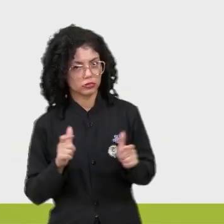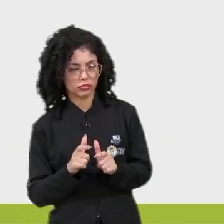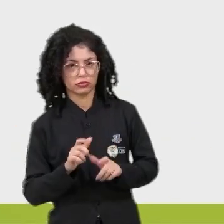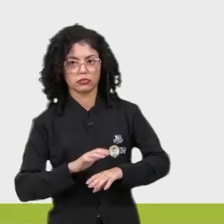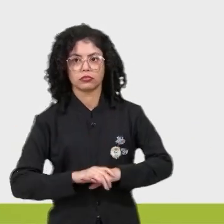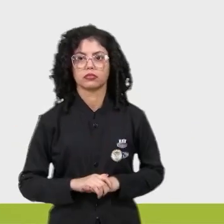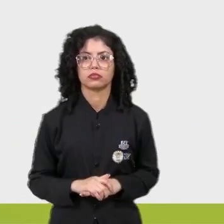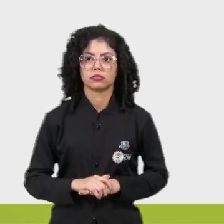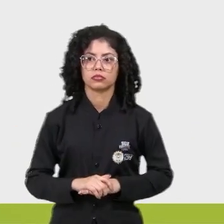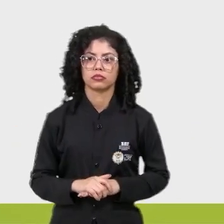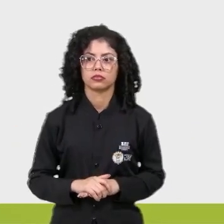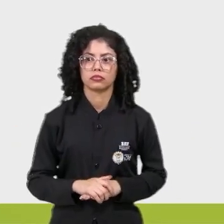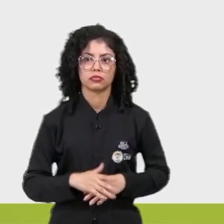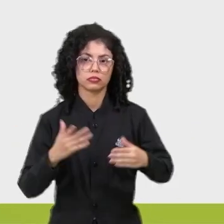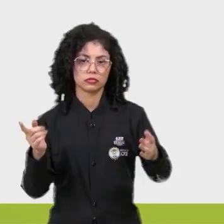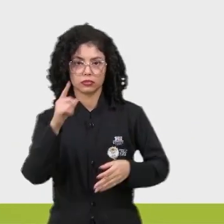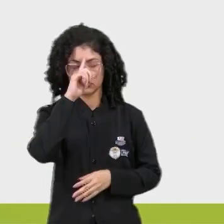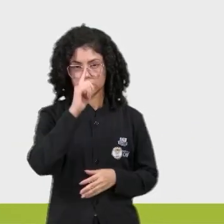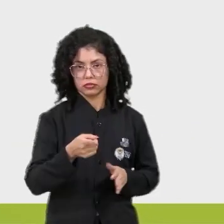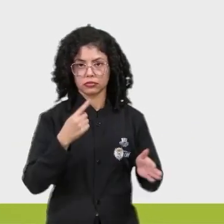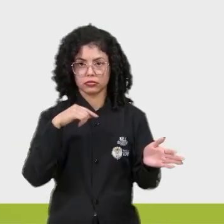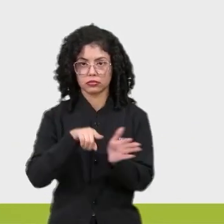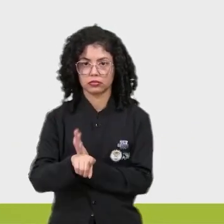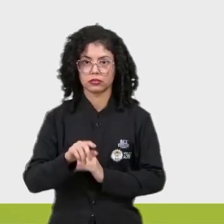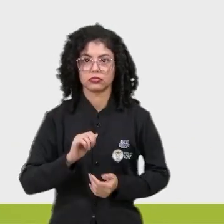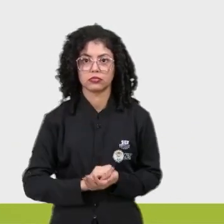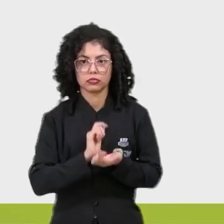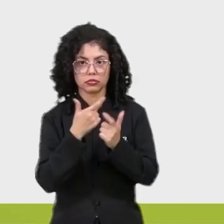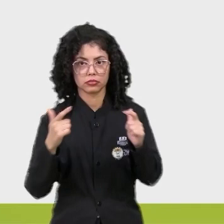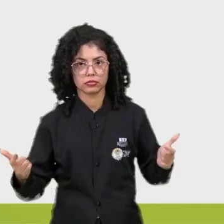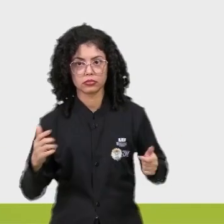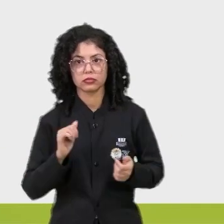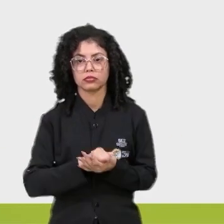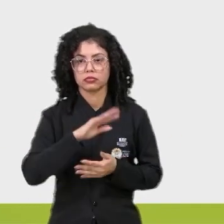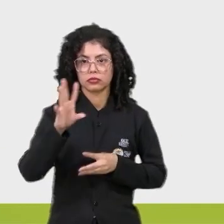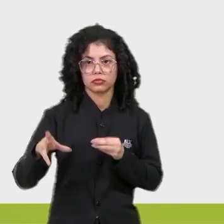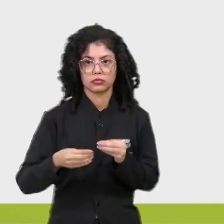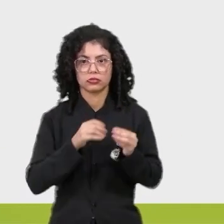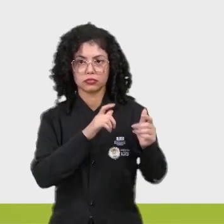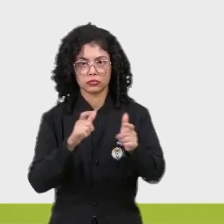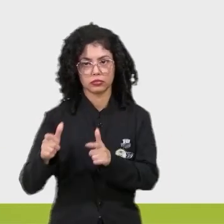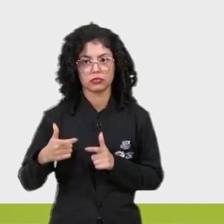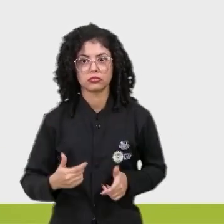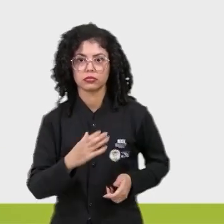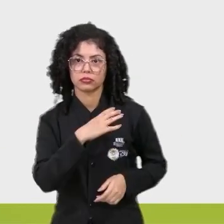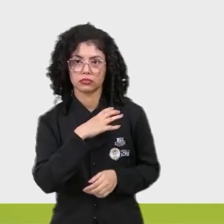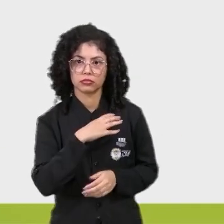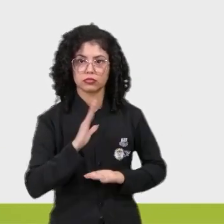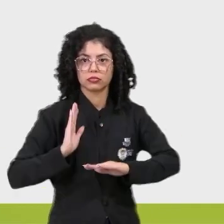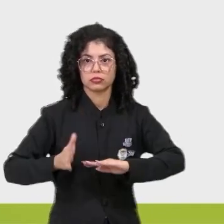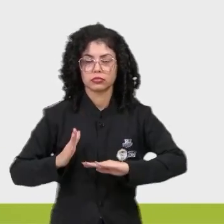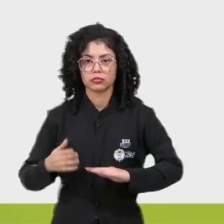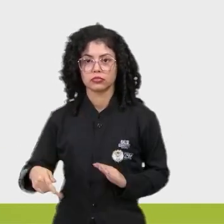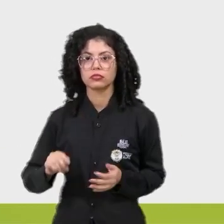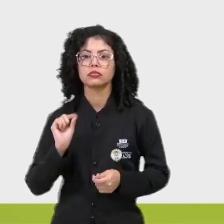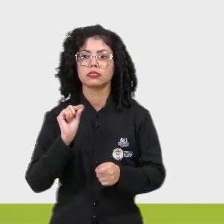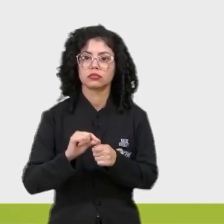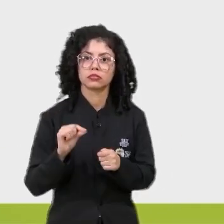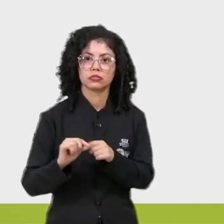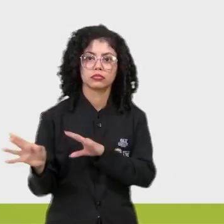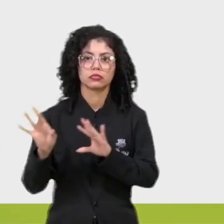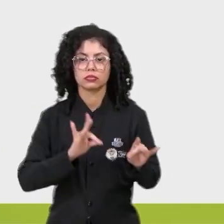hierarquias menores. O comando da questão diz: a maior complexidade dos espaços urbanos